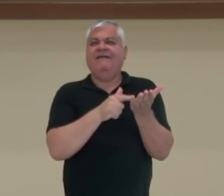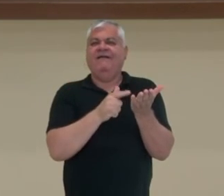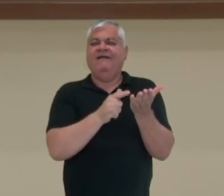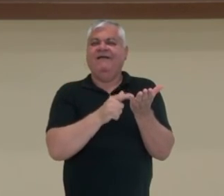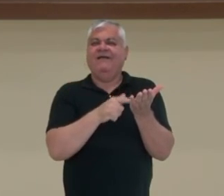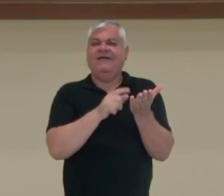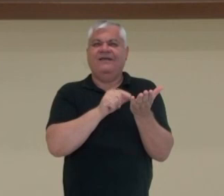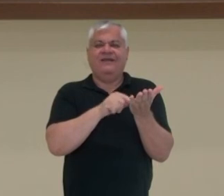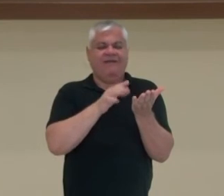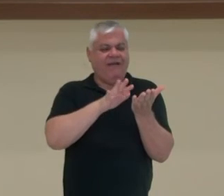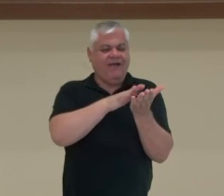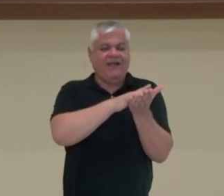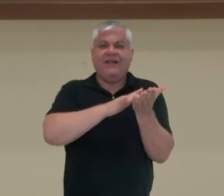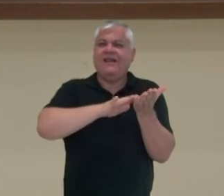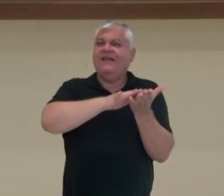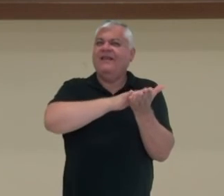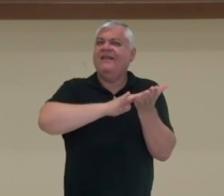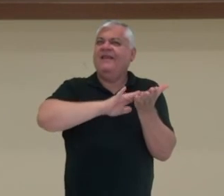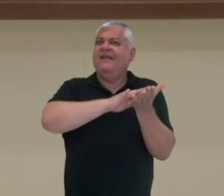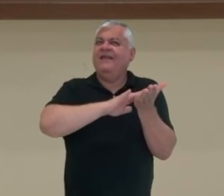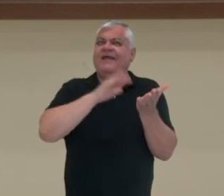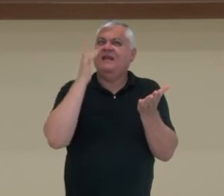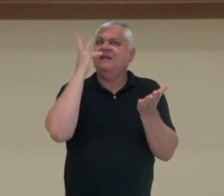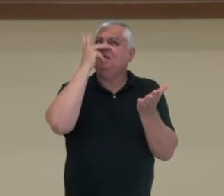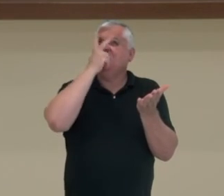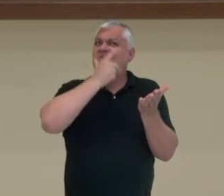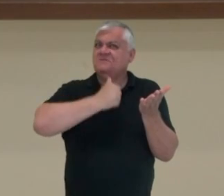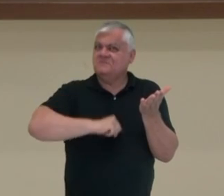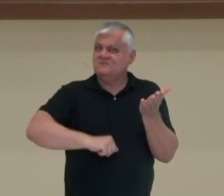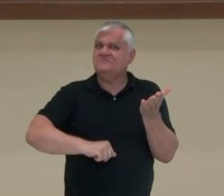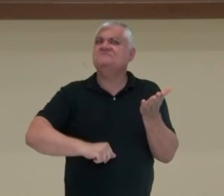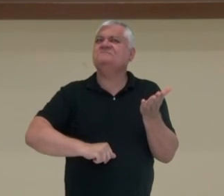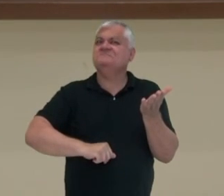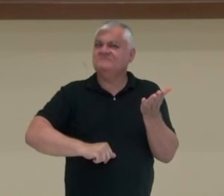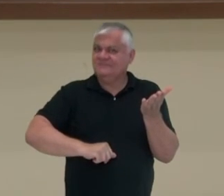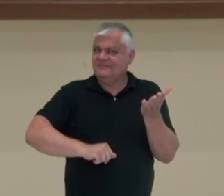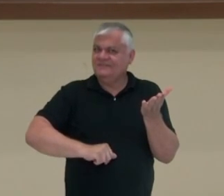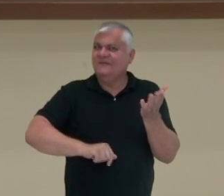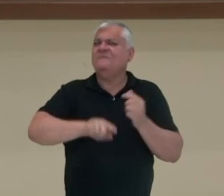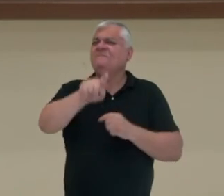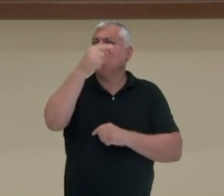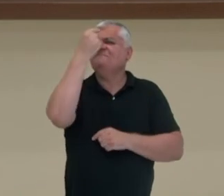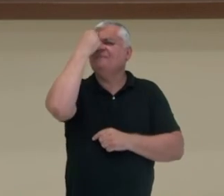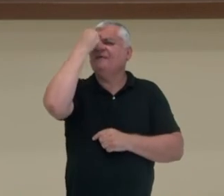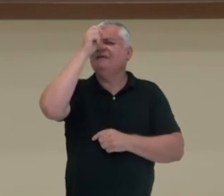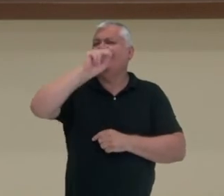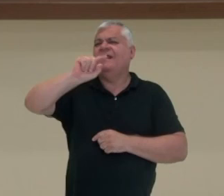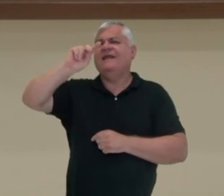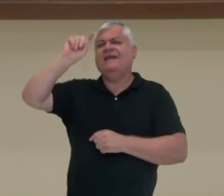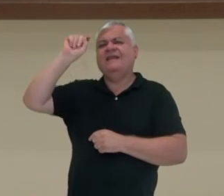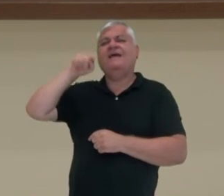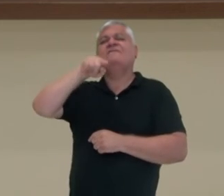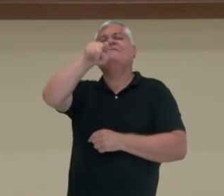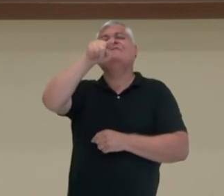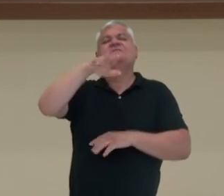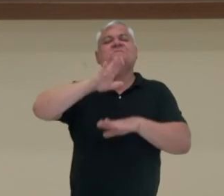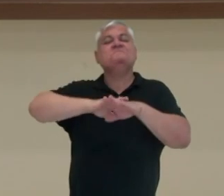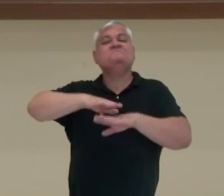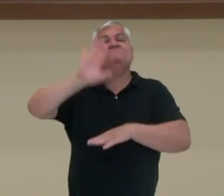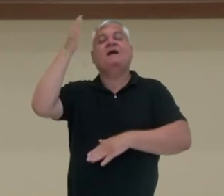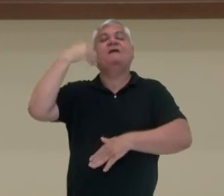em alto relevo ou de armação. Remonte lá, quais são os livros que você